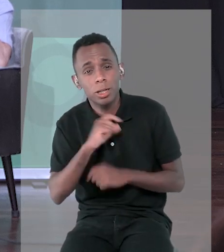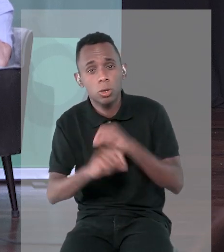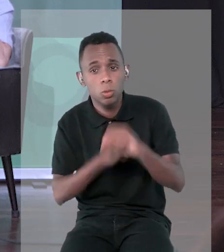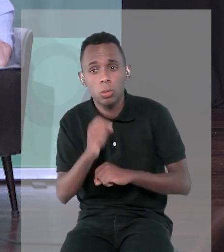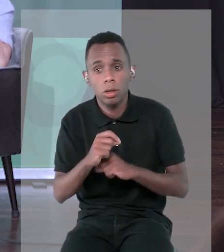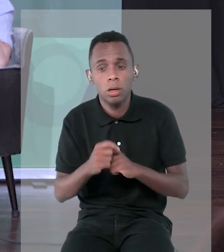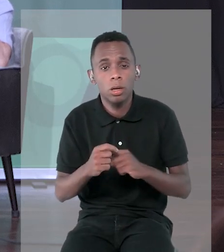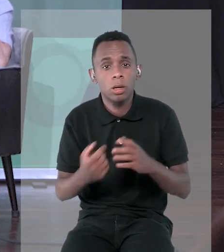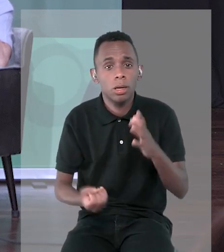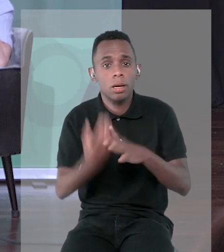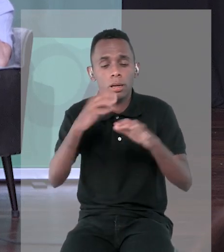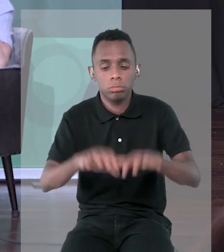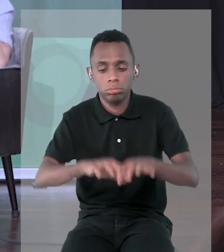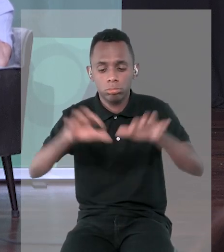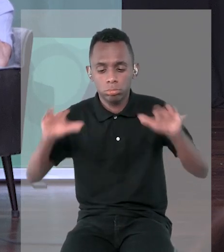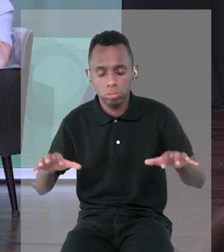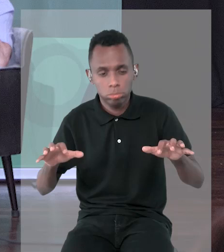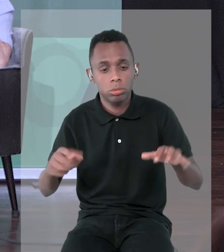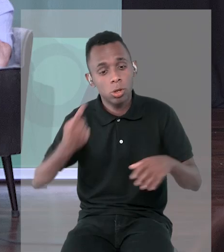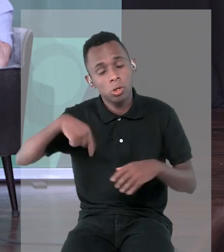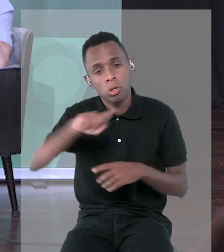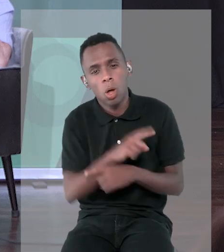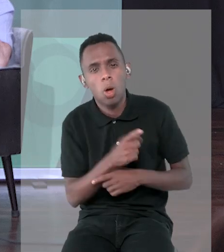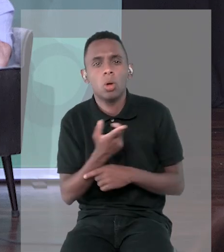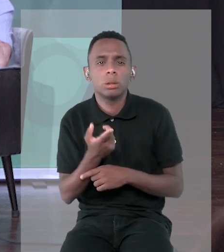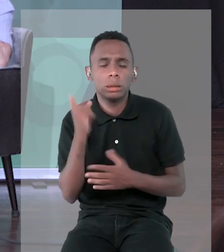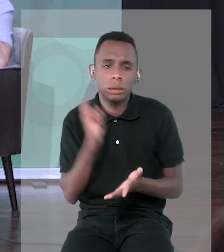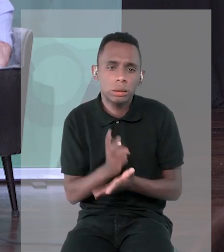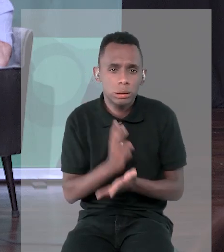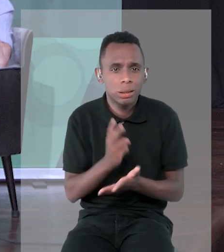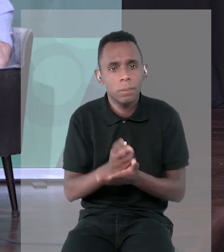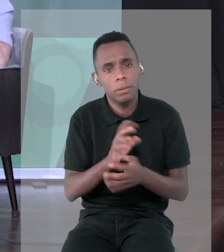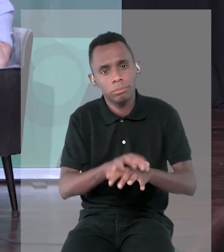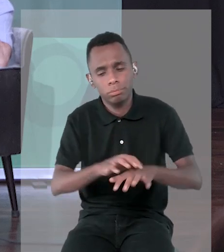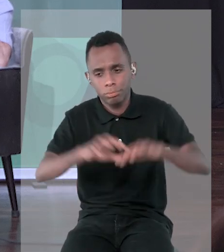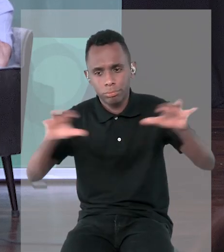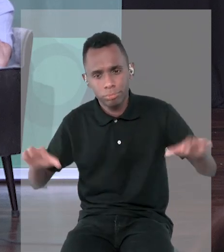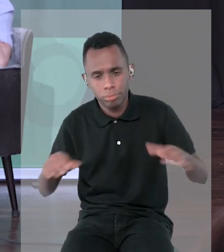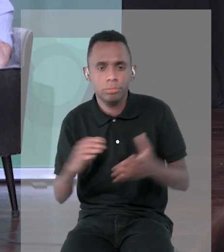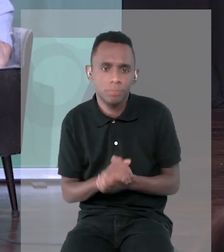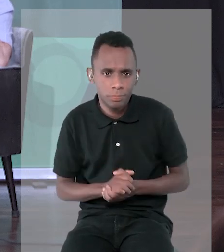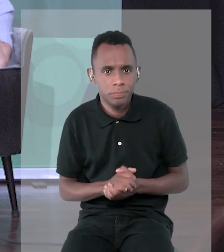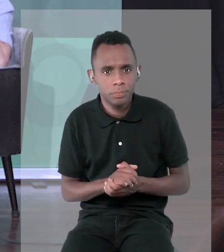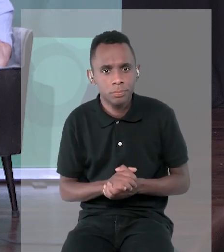criar polarização em tudo, e nossos paradigmas são sempre muito polarizados, né? 0-1,